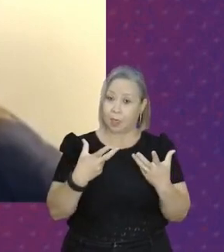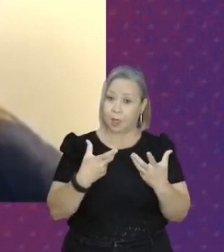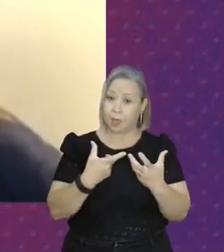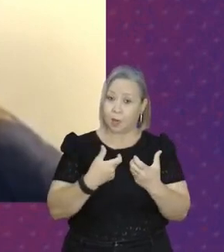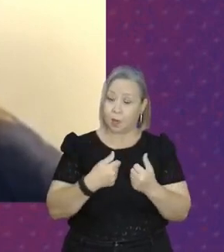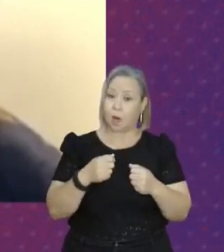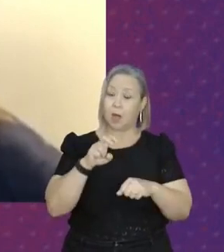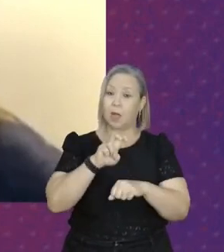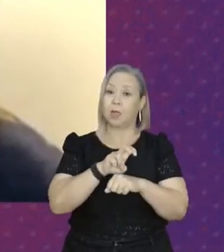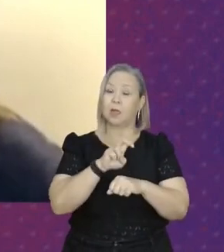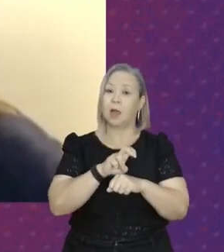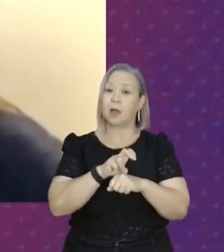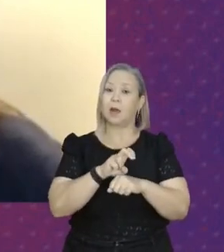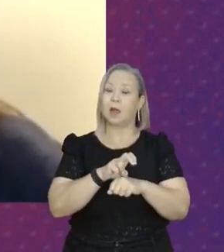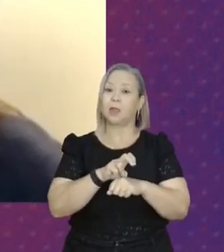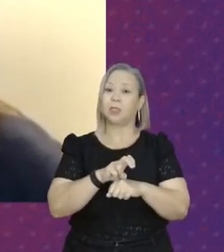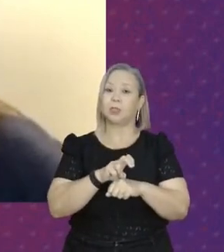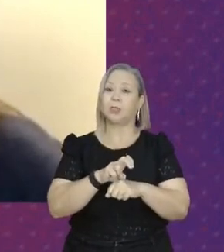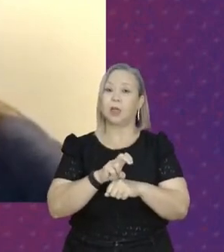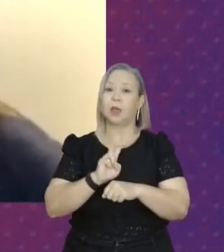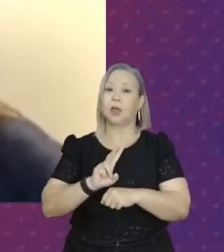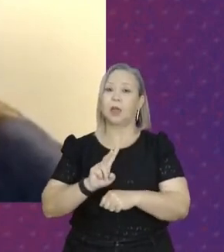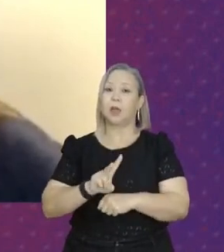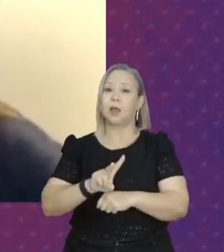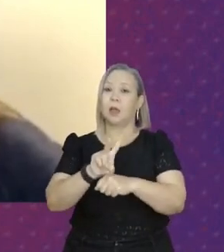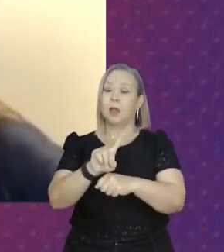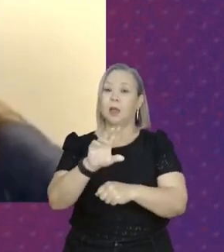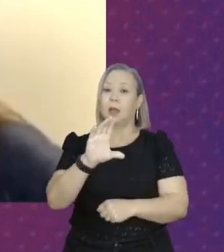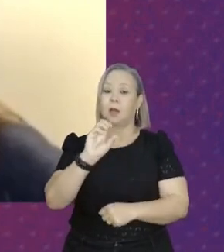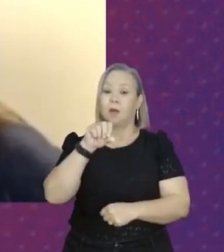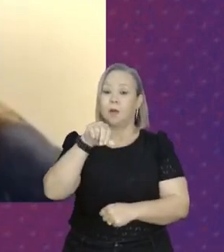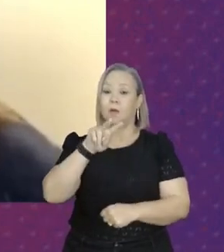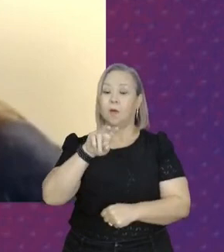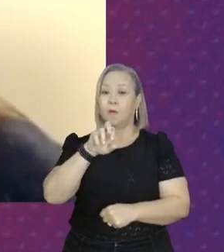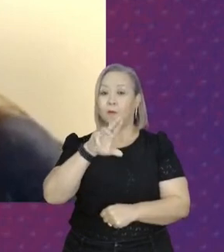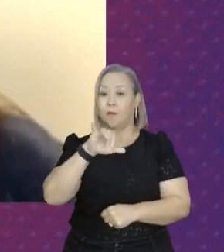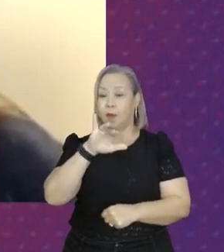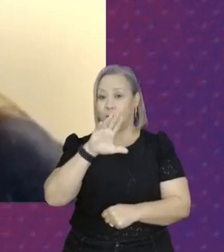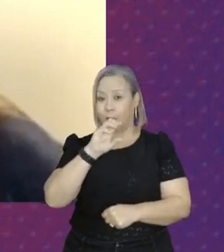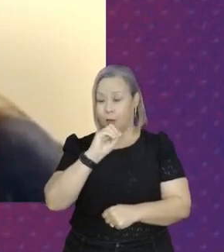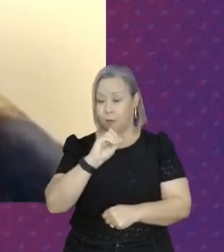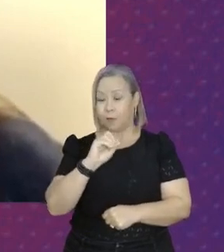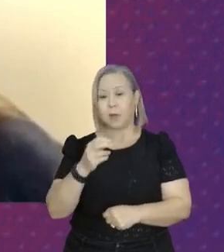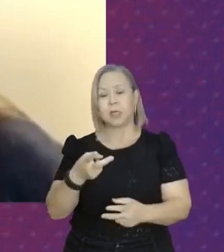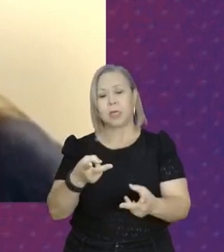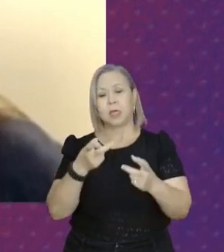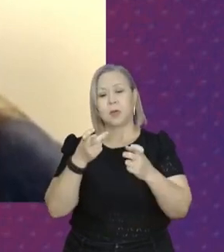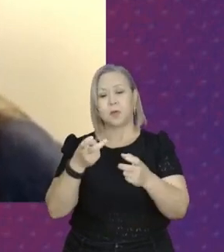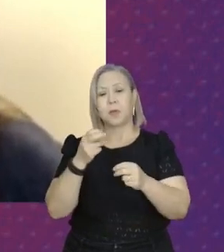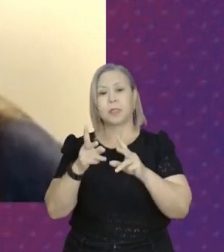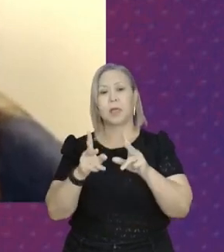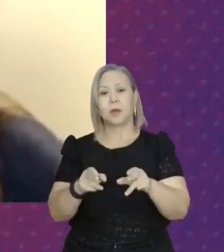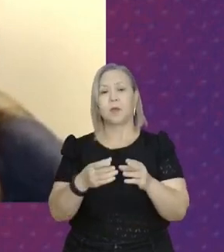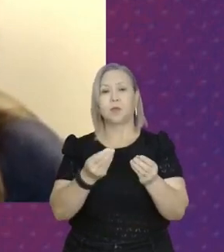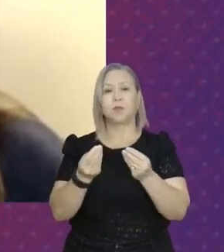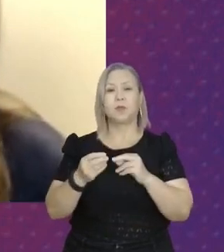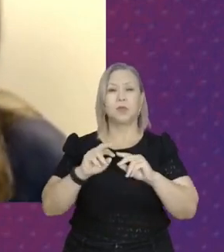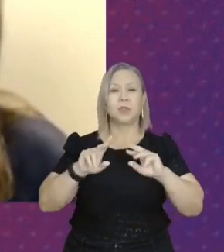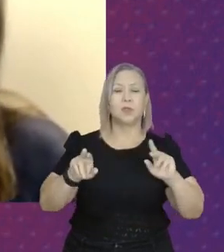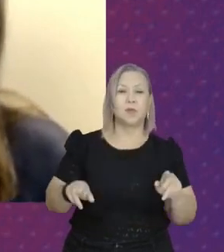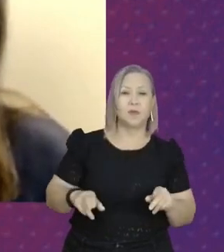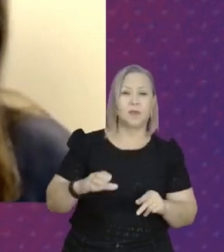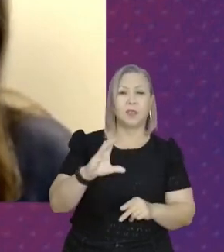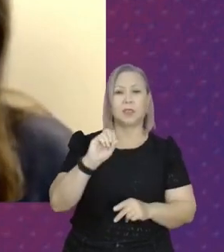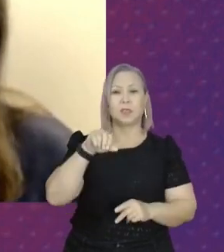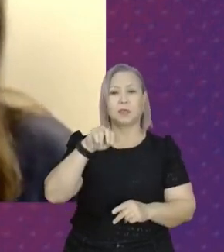da creche conveniada, mas a gente vê bastante, assim, como que muitas vezes o conveniamento e